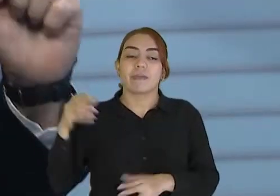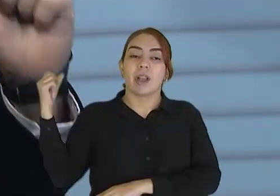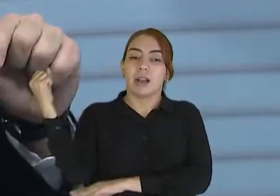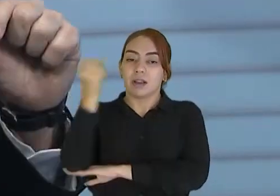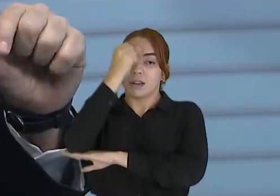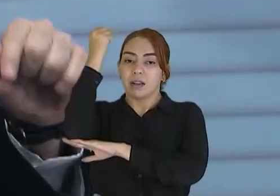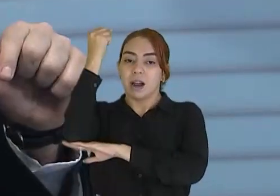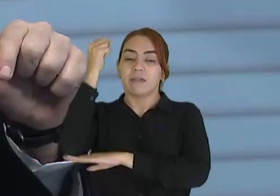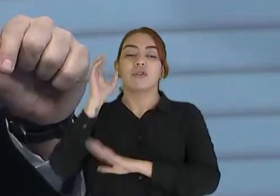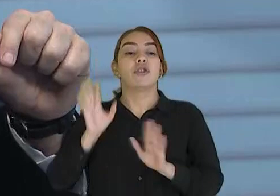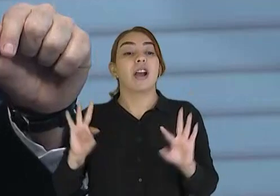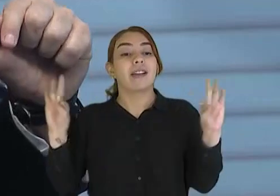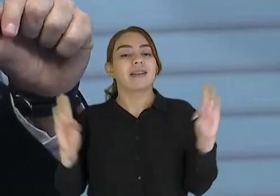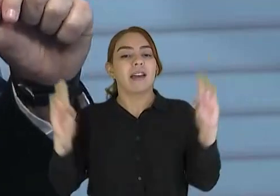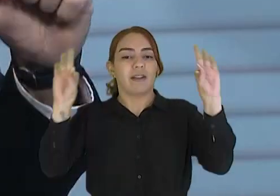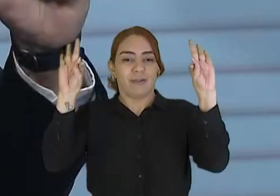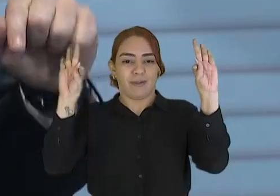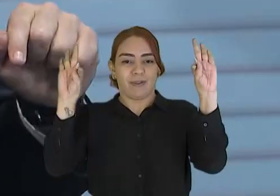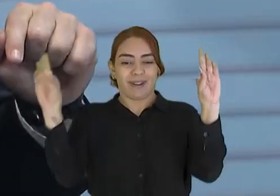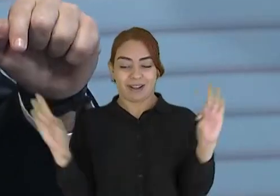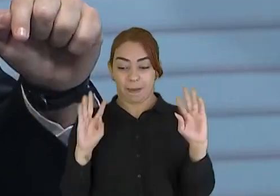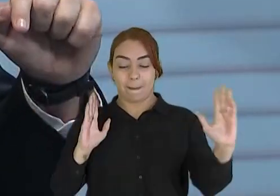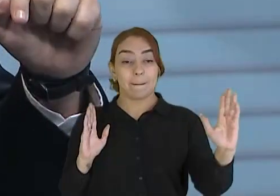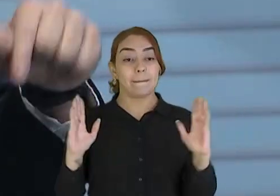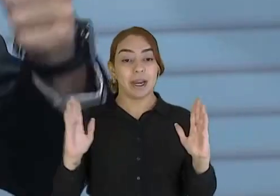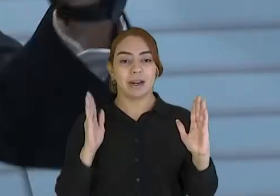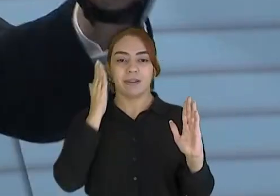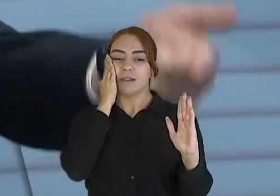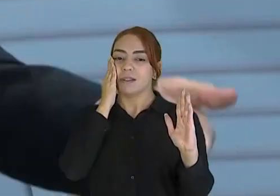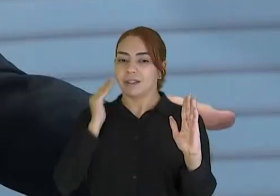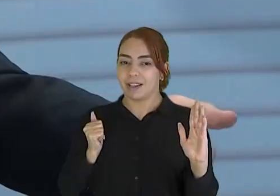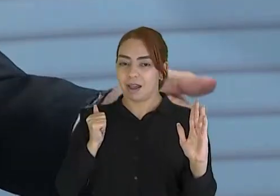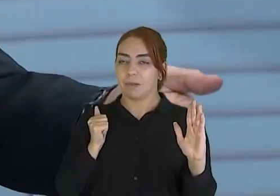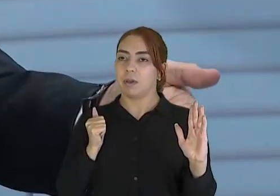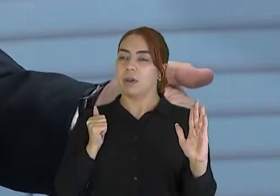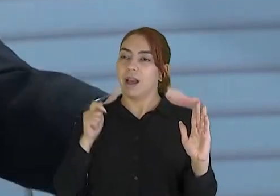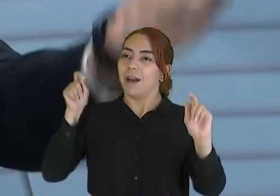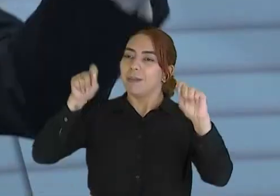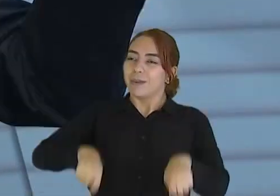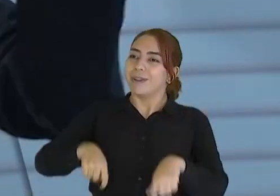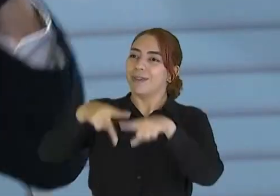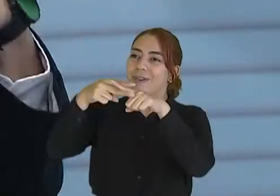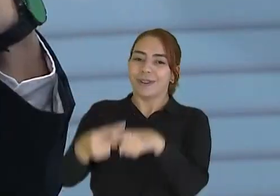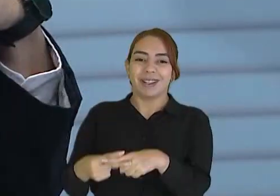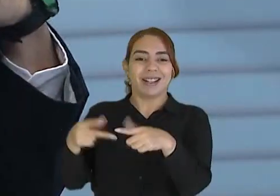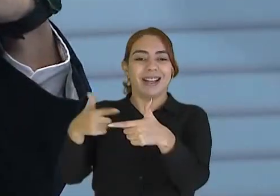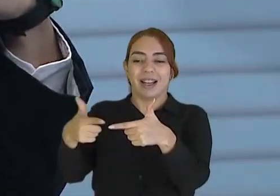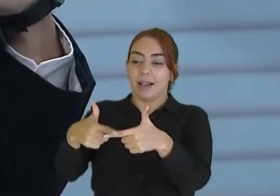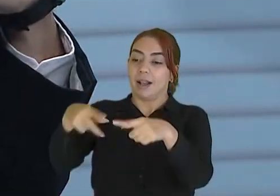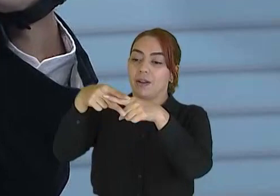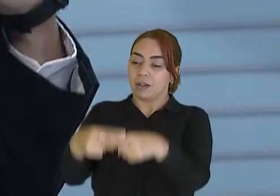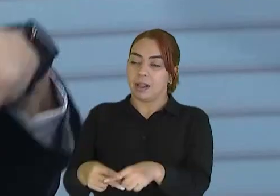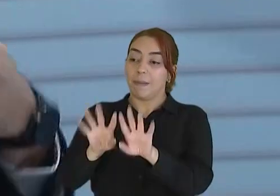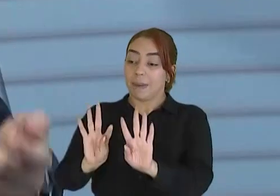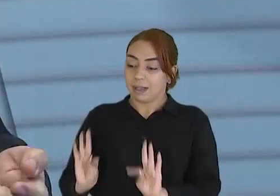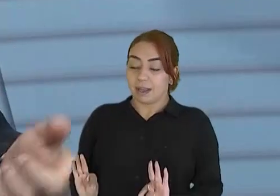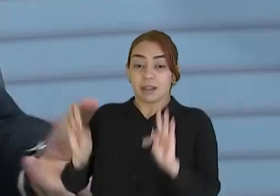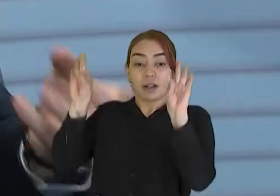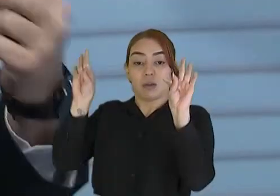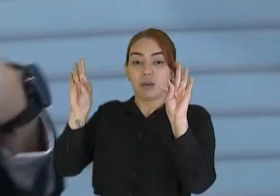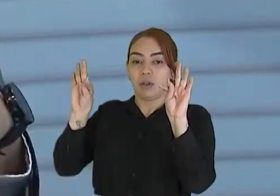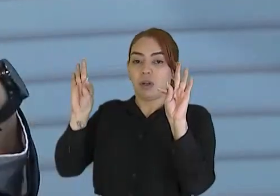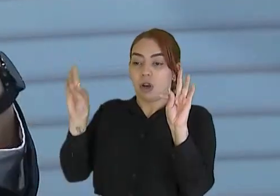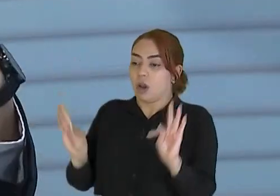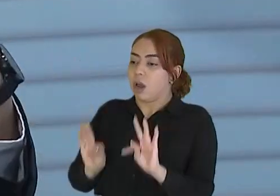fase tecnológica que sabemos como resolver o problema, mas também essa mesma tecnologia, né, que não cuidada,